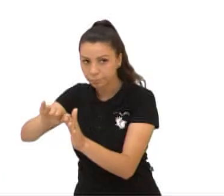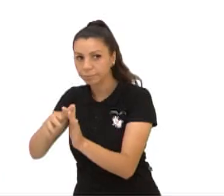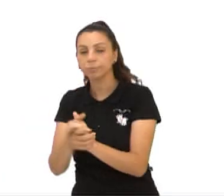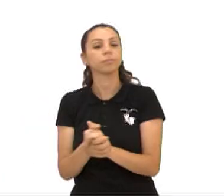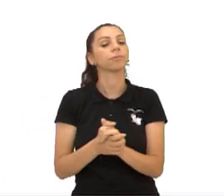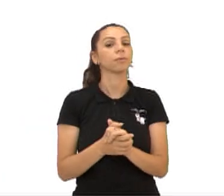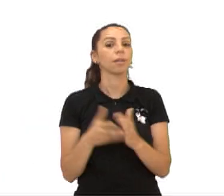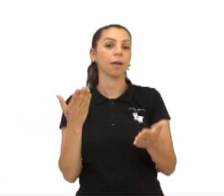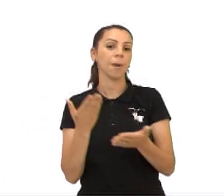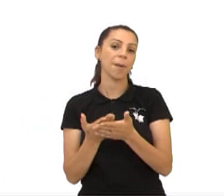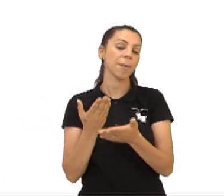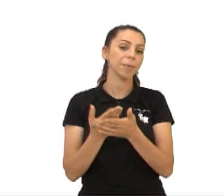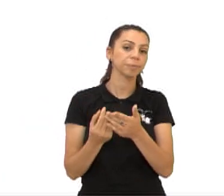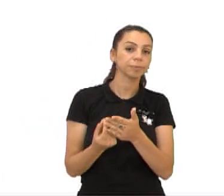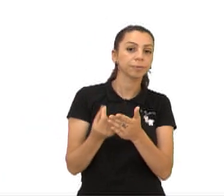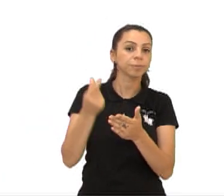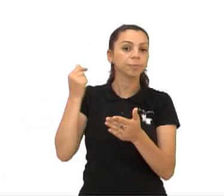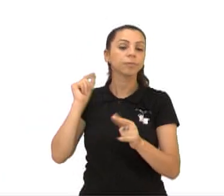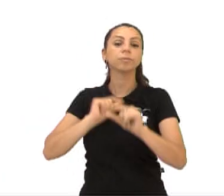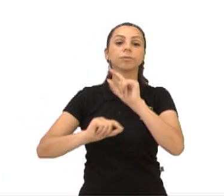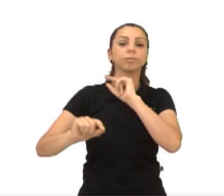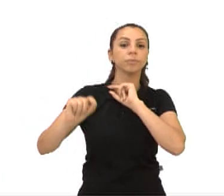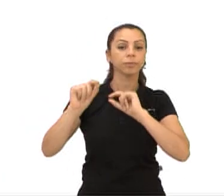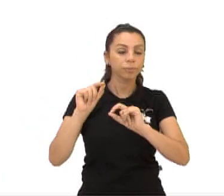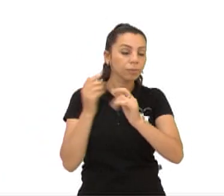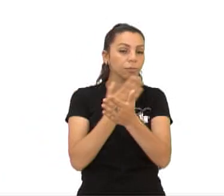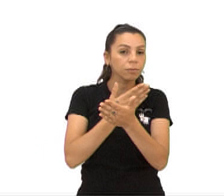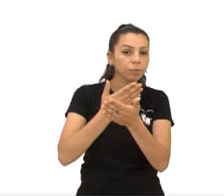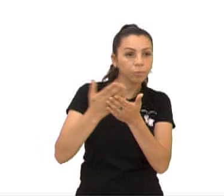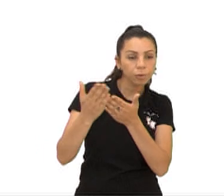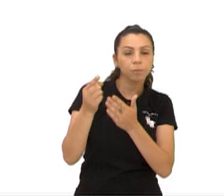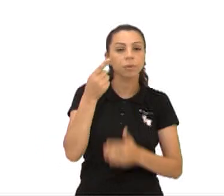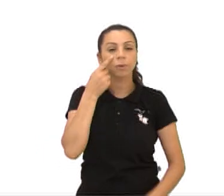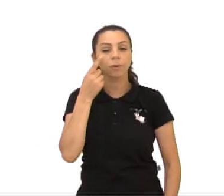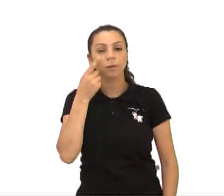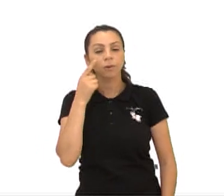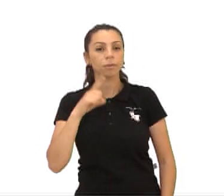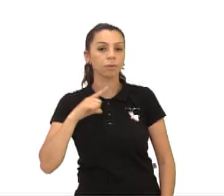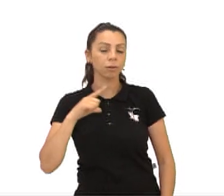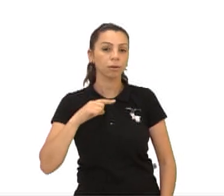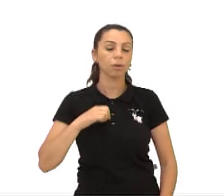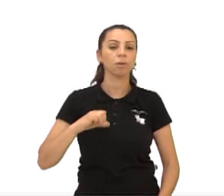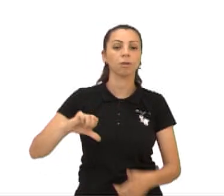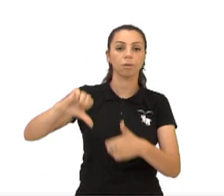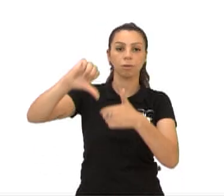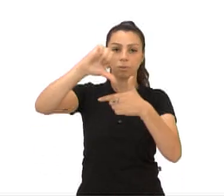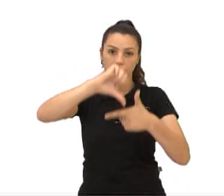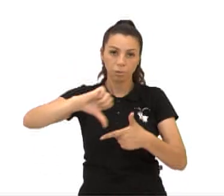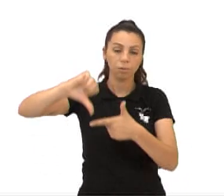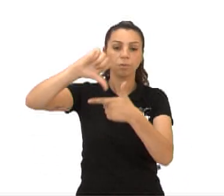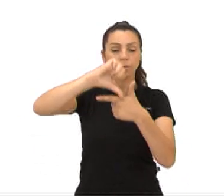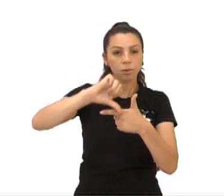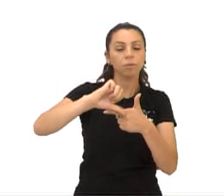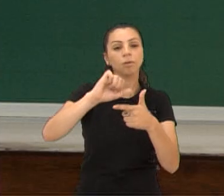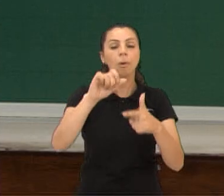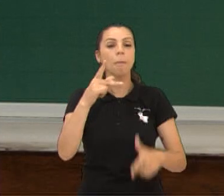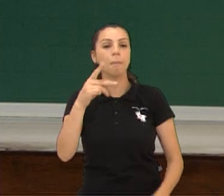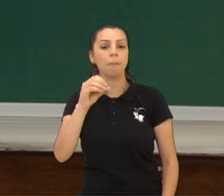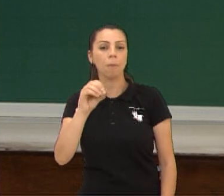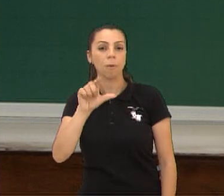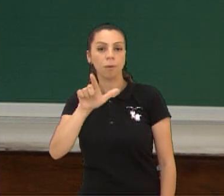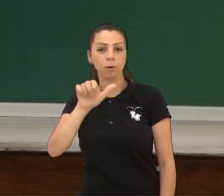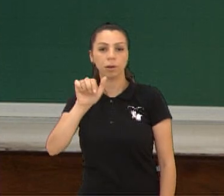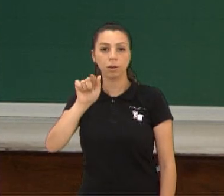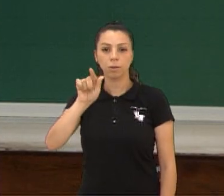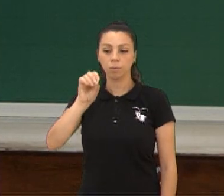vamos retomar. Nas aulas anteriores, a gente começou a ver situações, problemas com cálculo de áreas de polígono. Lembram?